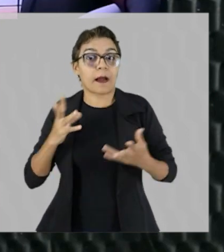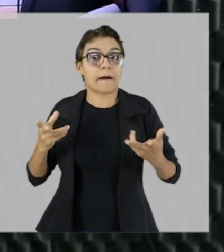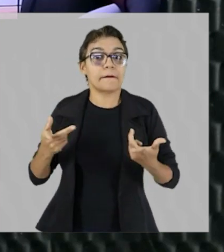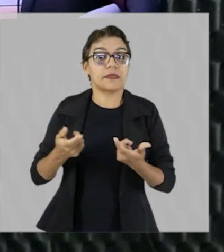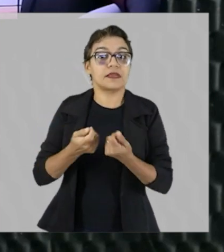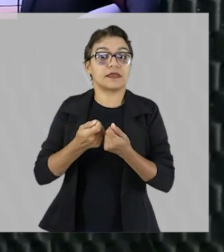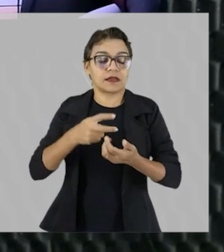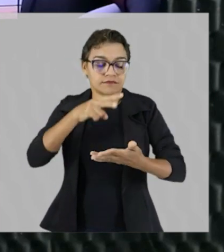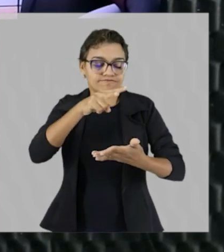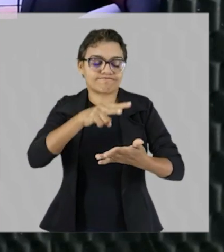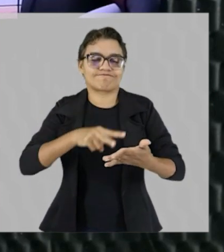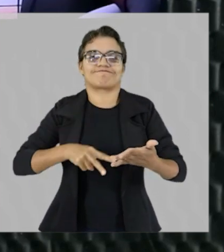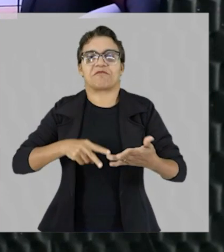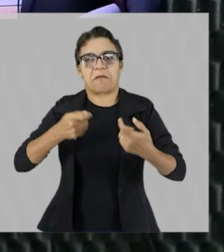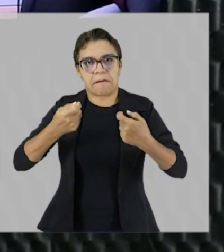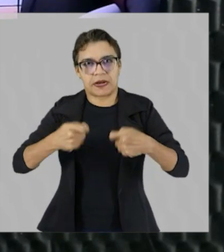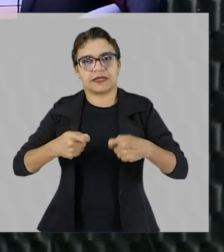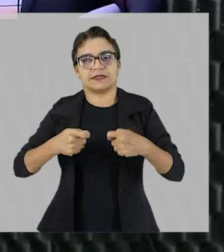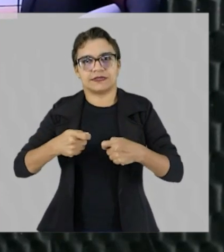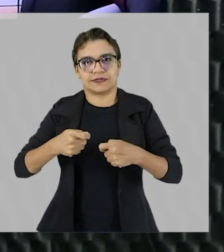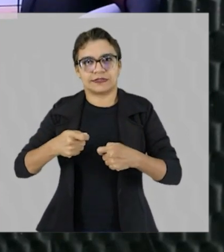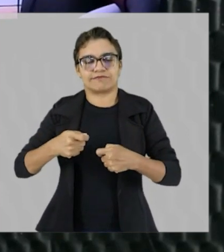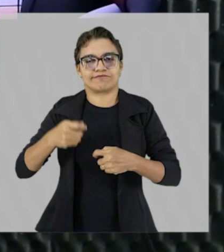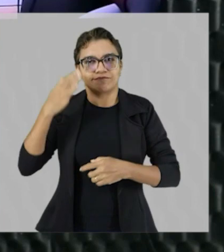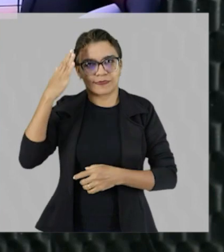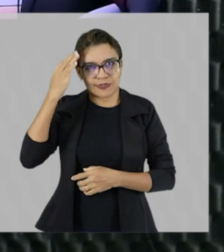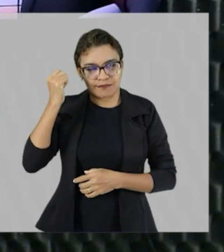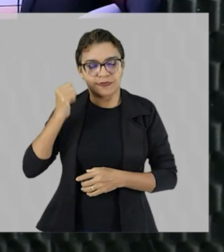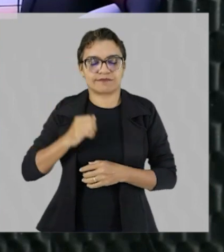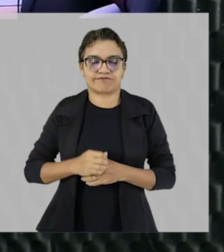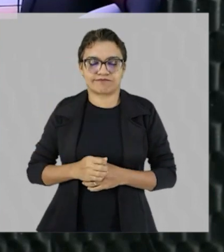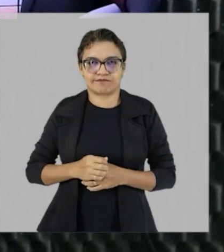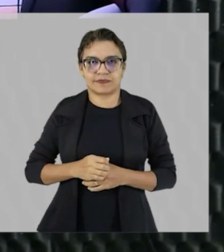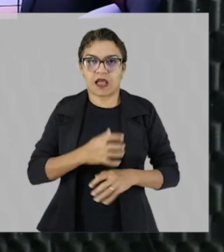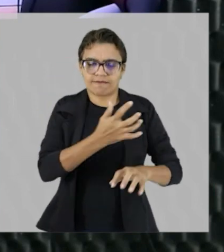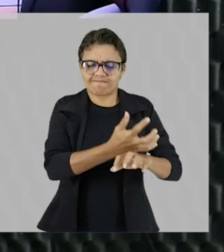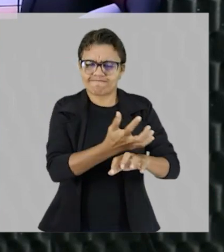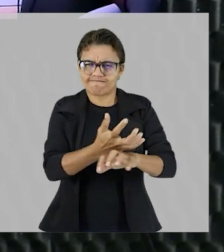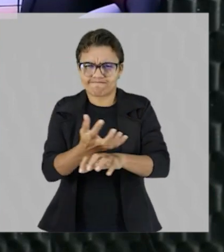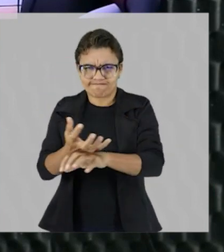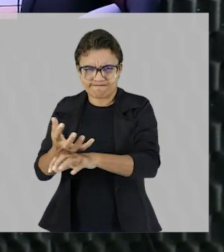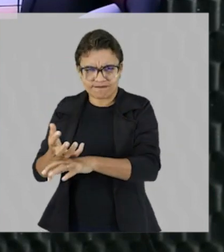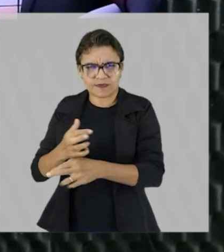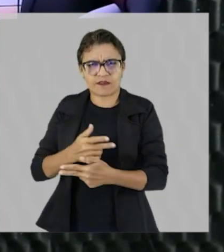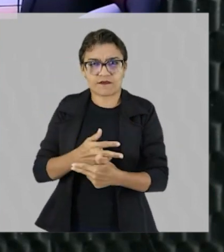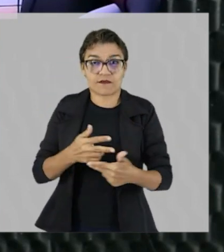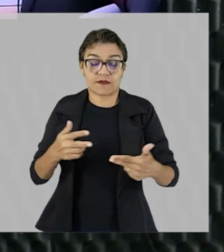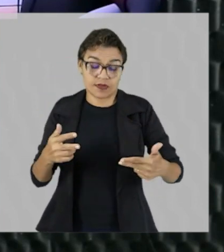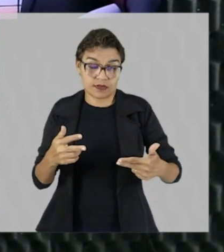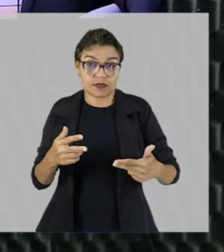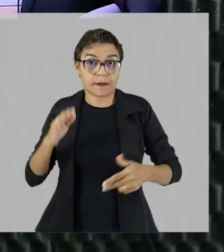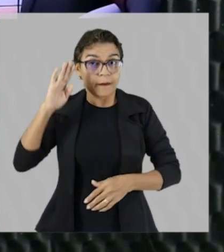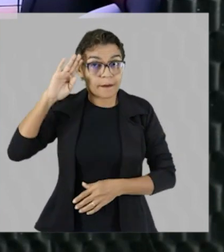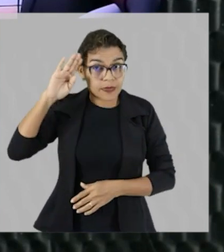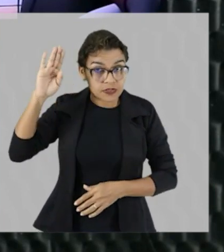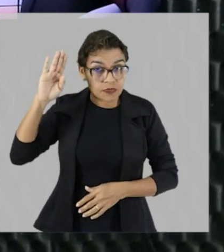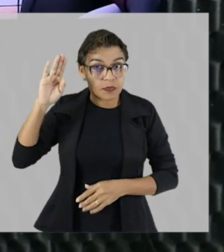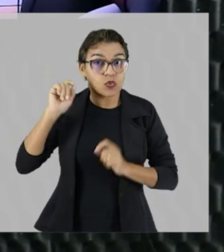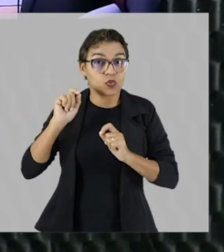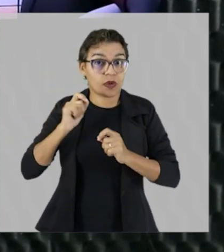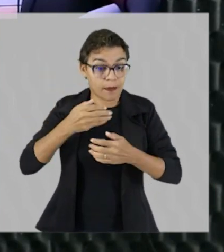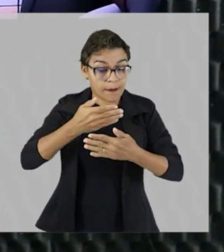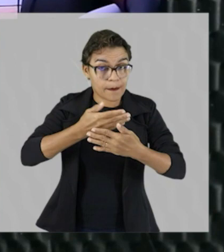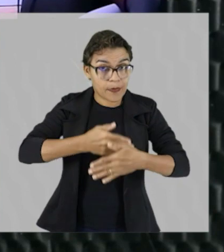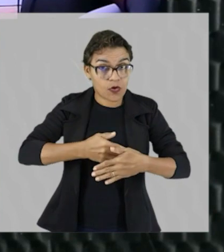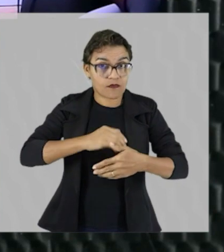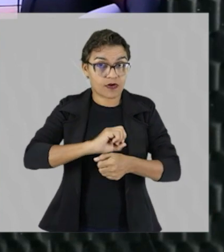vocês precisam saber em diversas disciplinas, principalmente se tratando de prova de